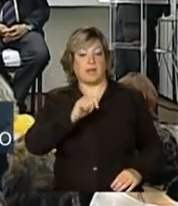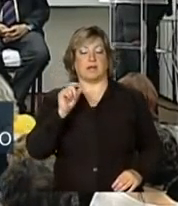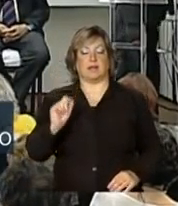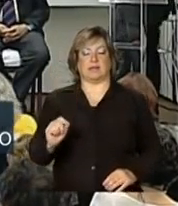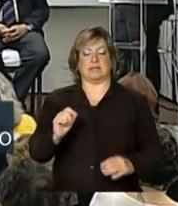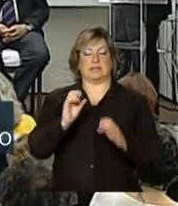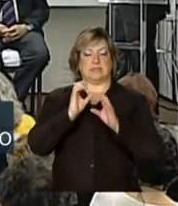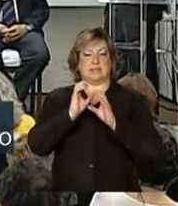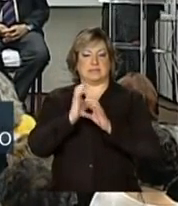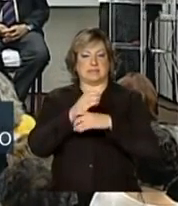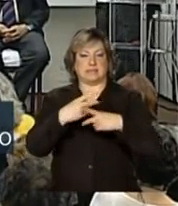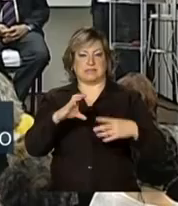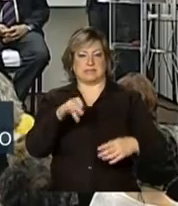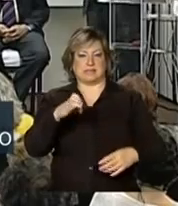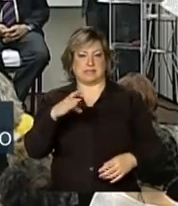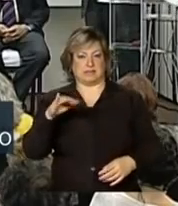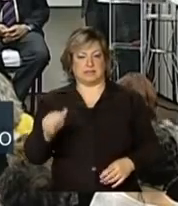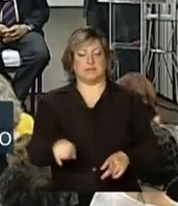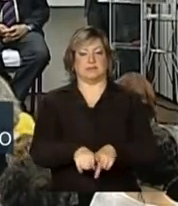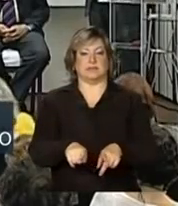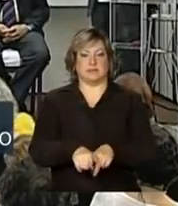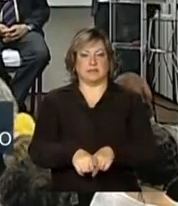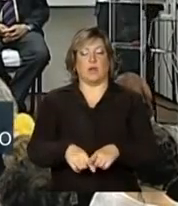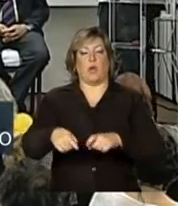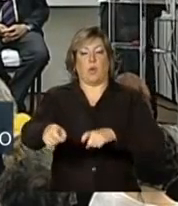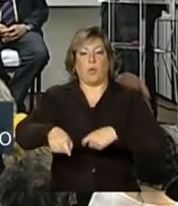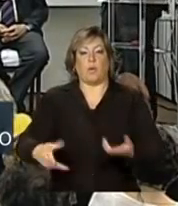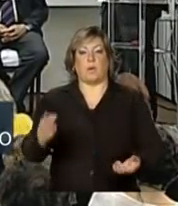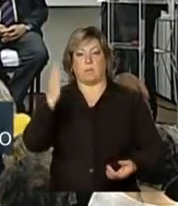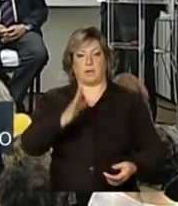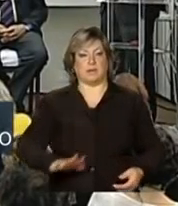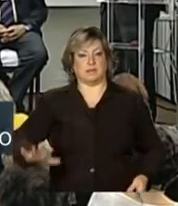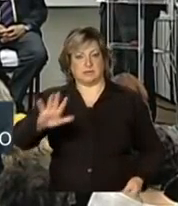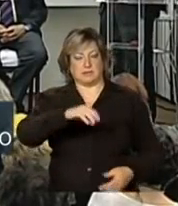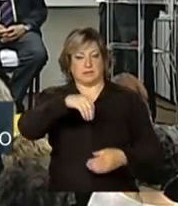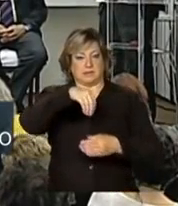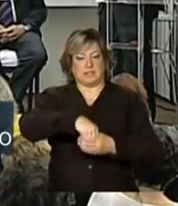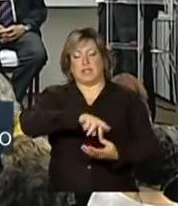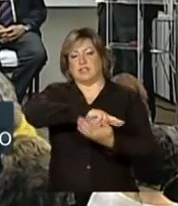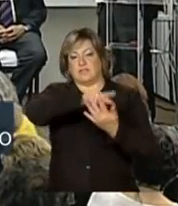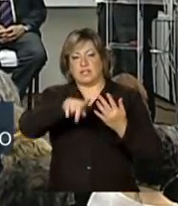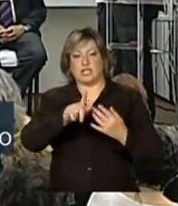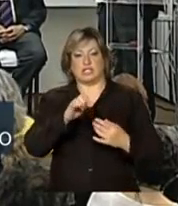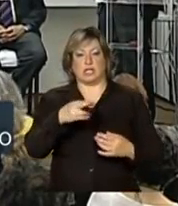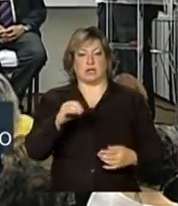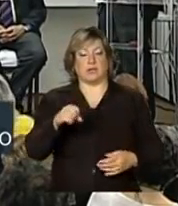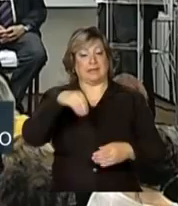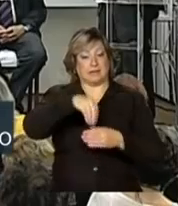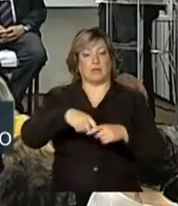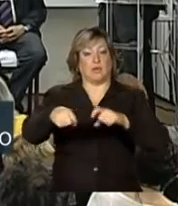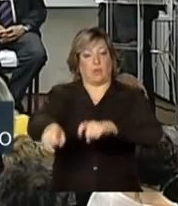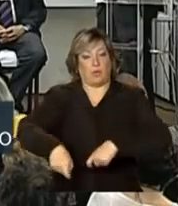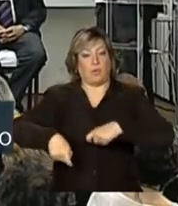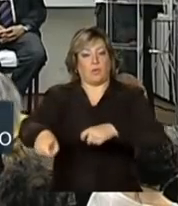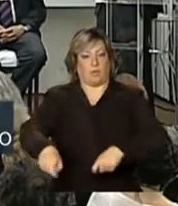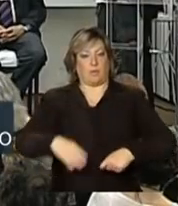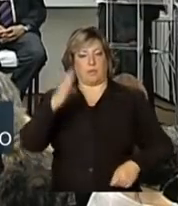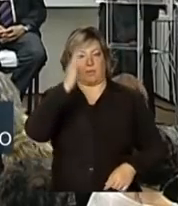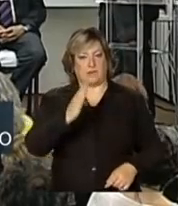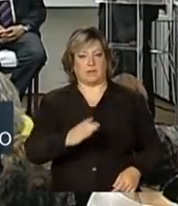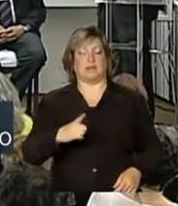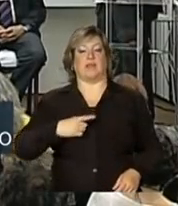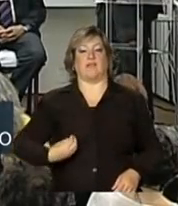nosso caso, o rural brasileiro, as relações de gênero no rural brasileiro das nossas mulheres que vivem lá no campo, que vivem lá